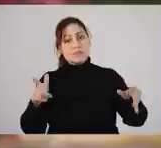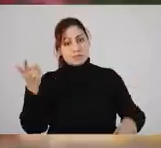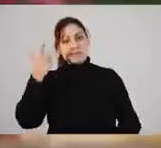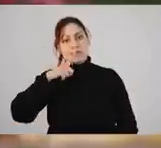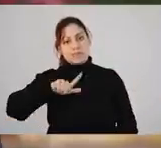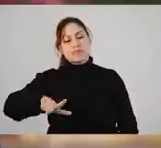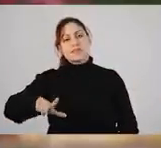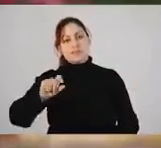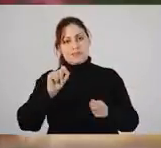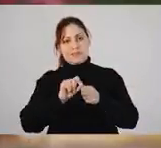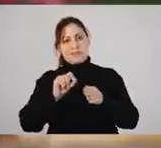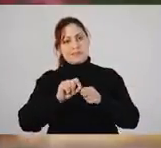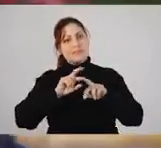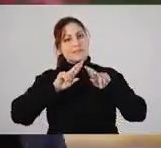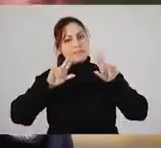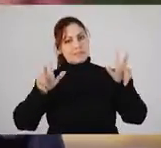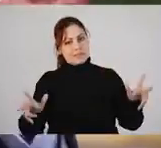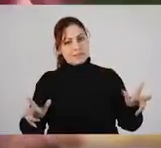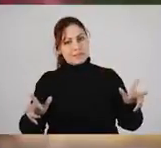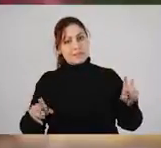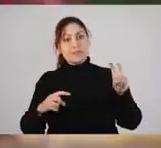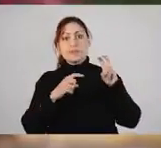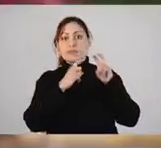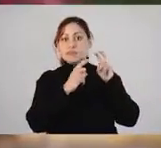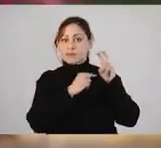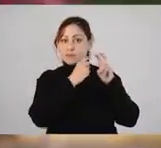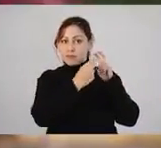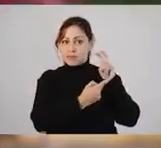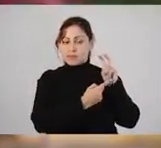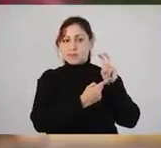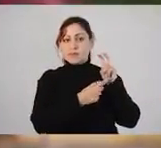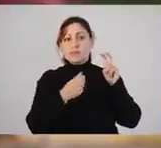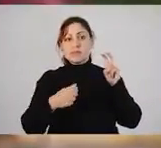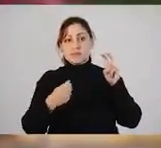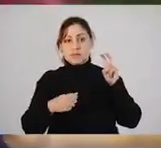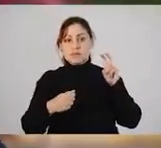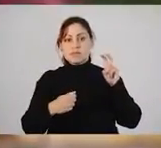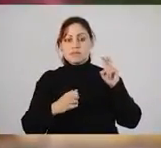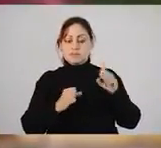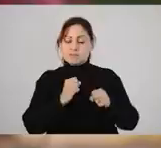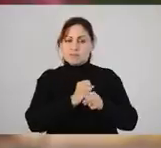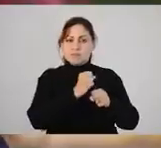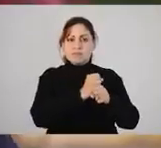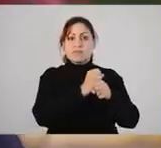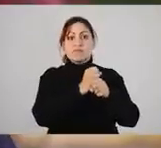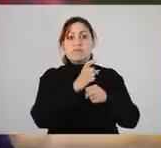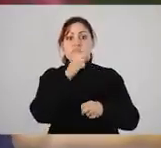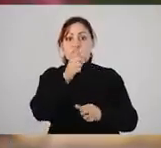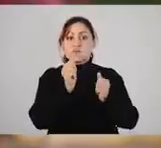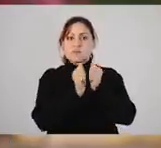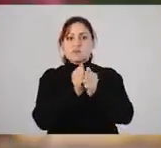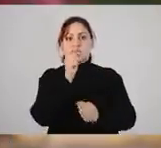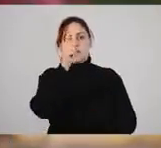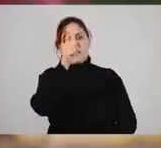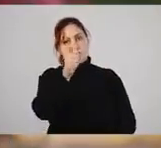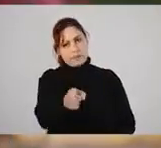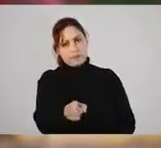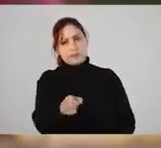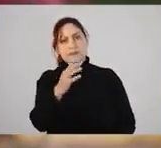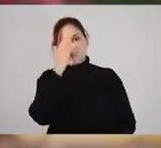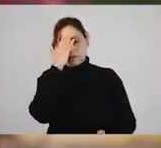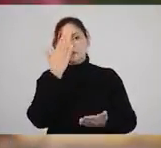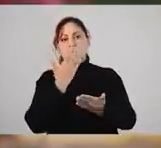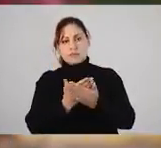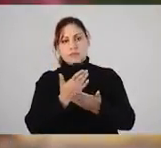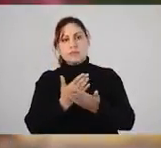e vou continuar fazendo. Esses são os 5 eixos do nosso programa de governo, construído com a participação popular,